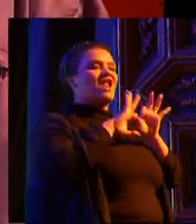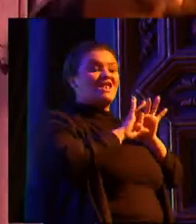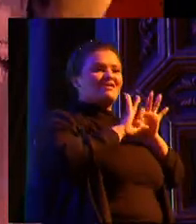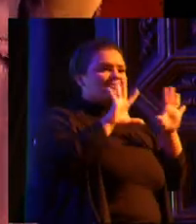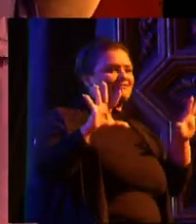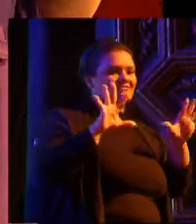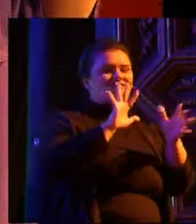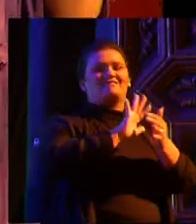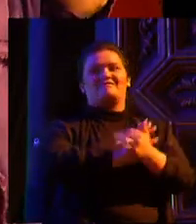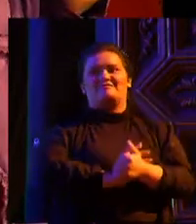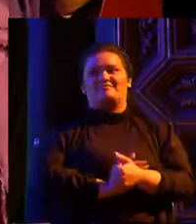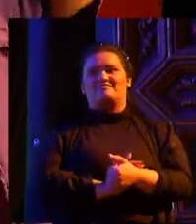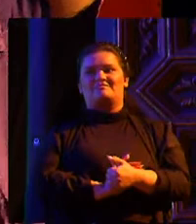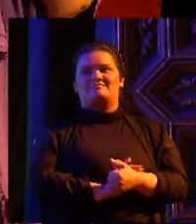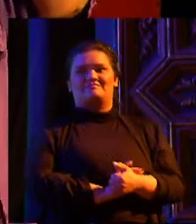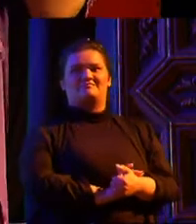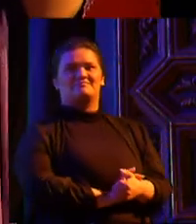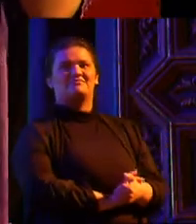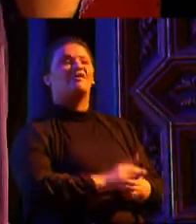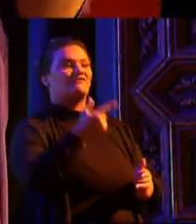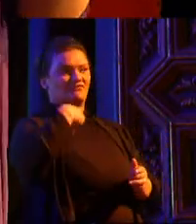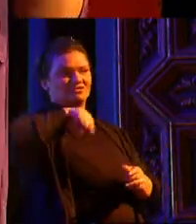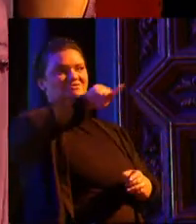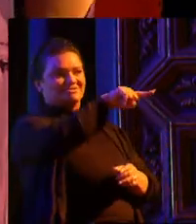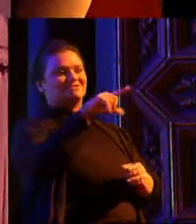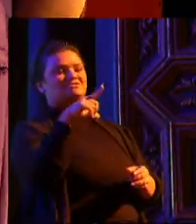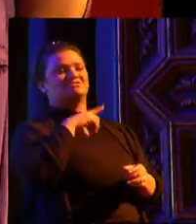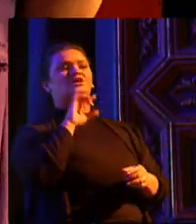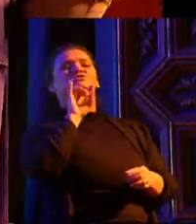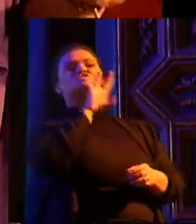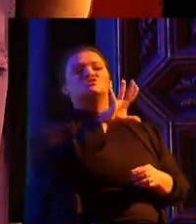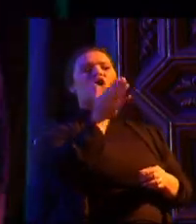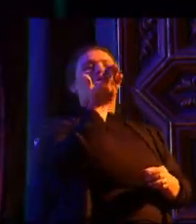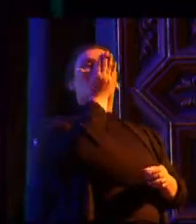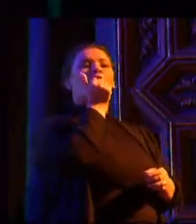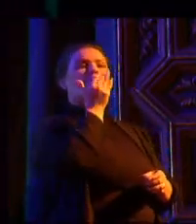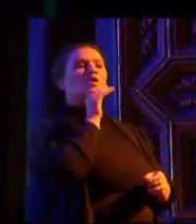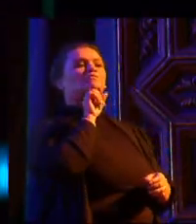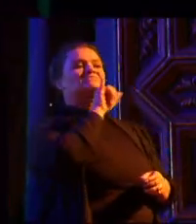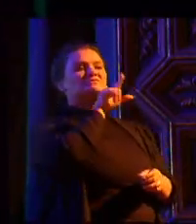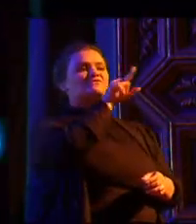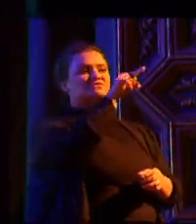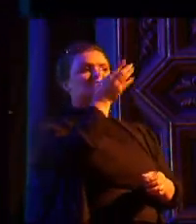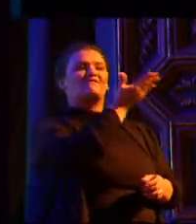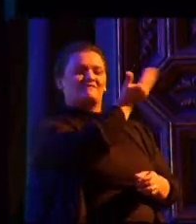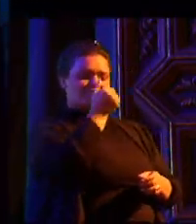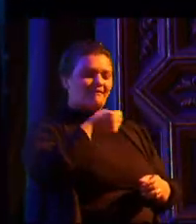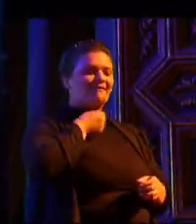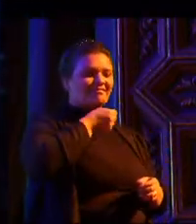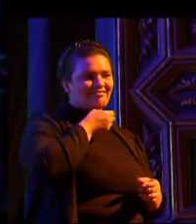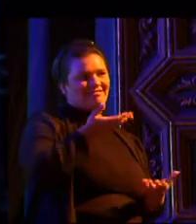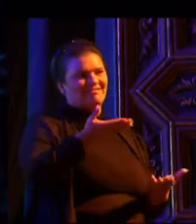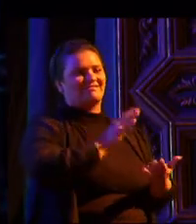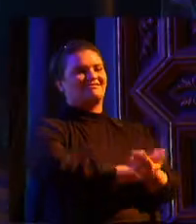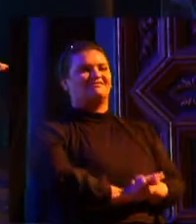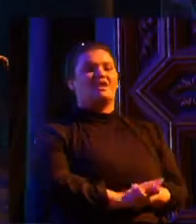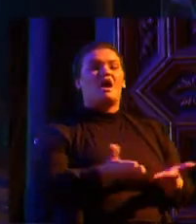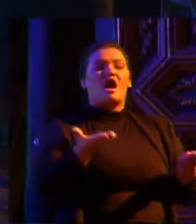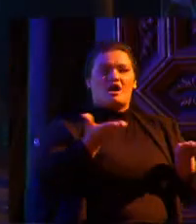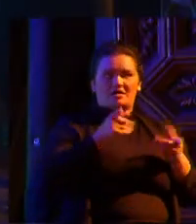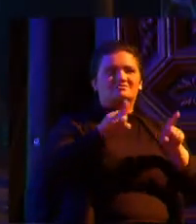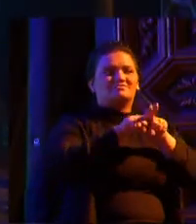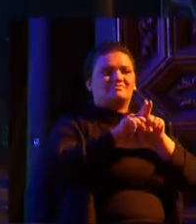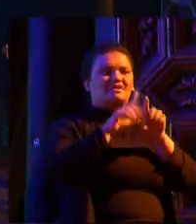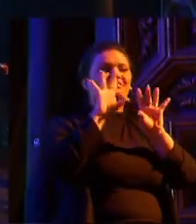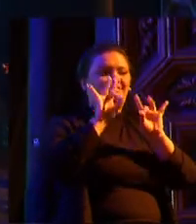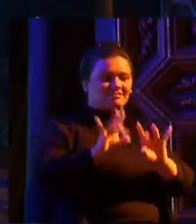liberados, tá? Só vocês pode... são nossos convidados. Só vai comer e beber quem cantar, quem dá uma palhinha. Agora é o seguinte, também tem um